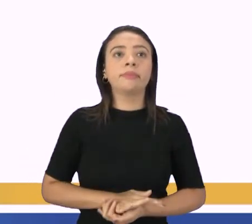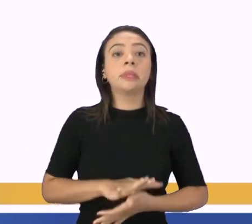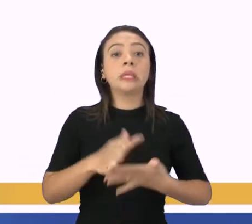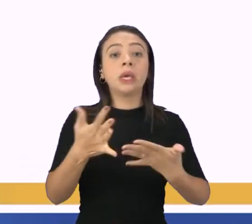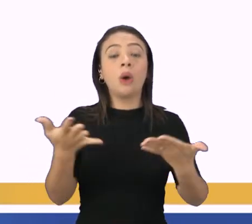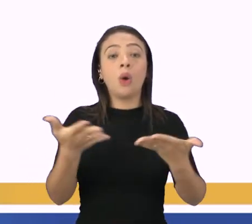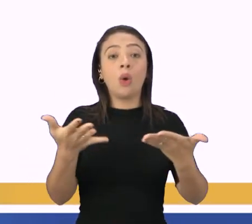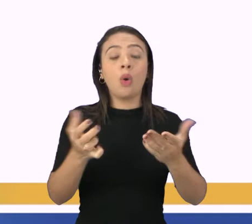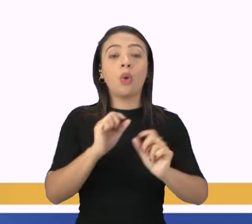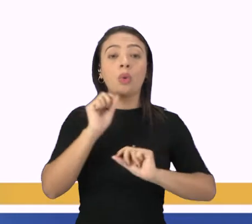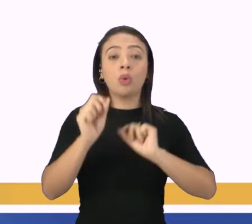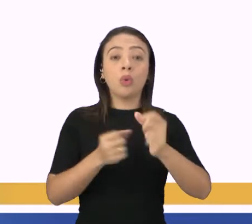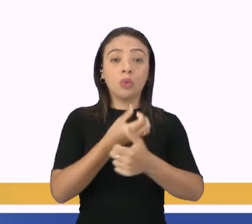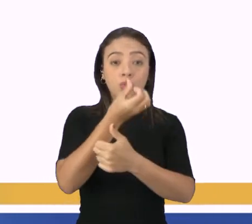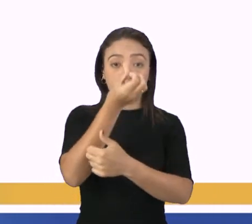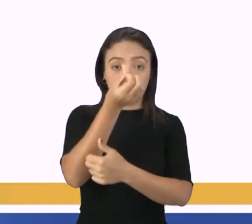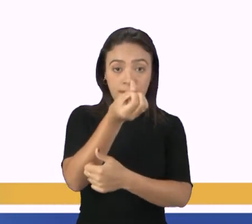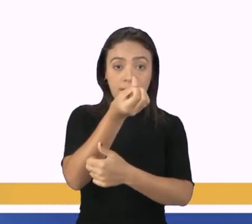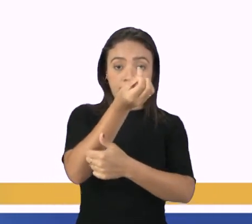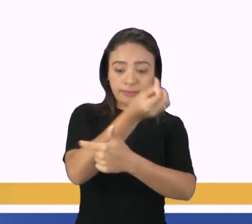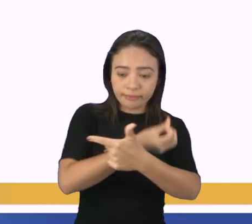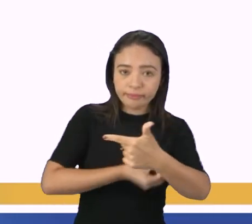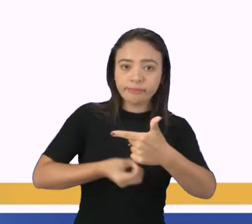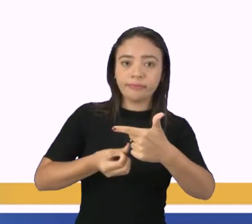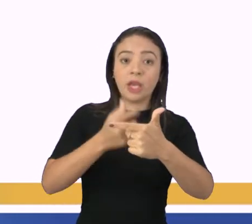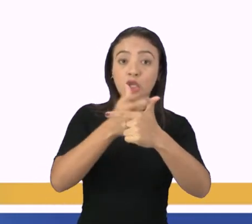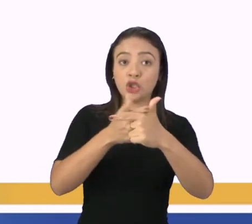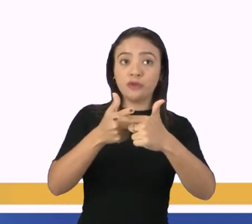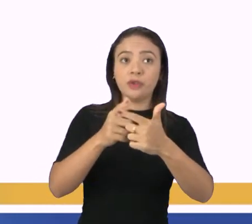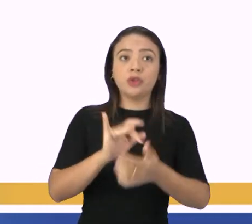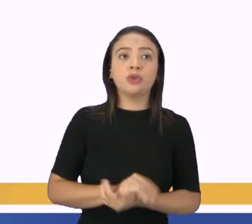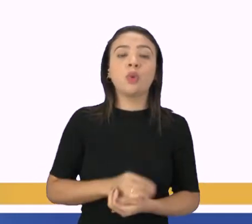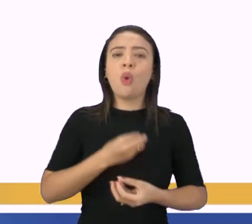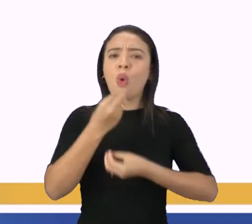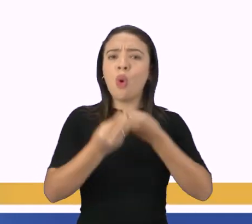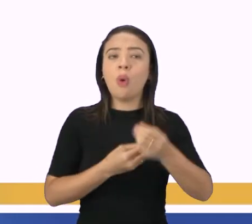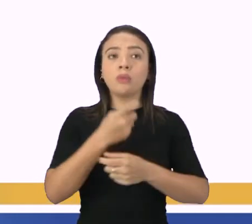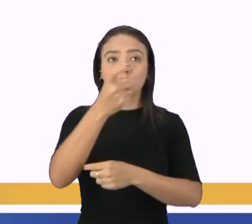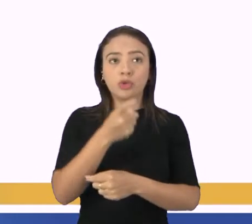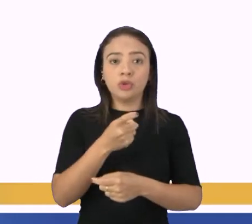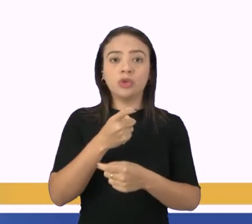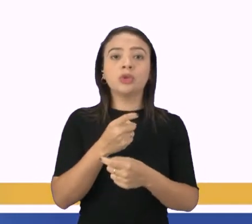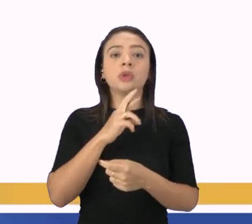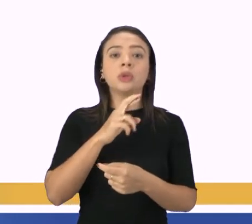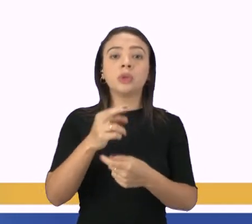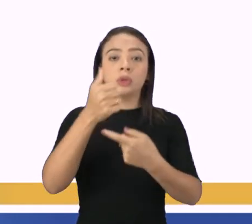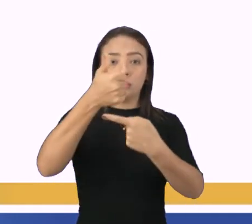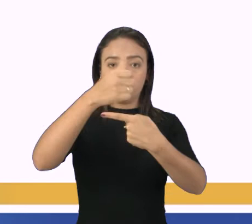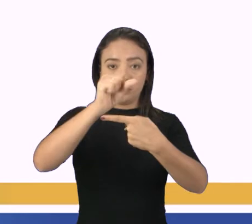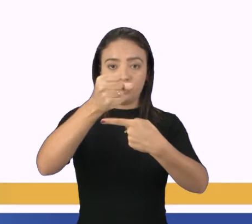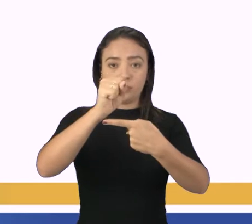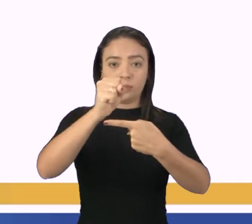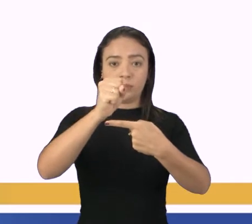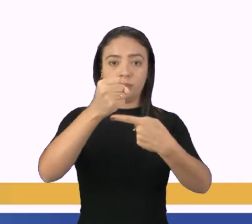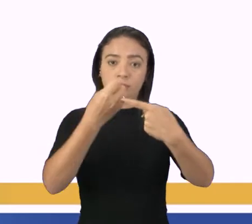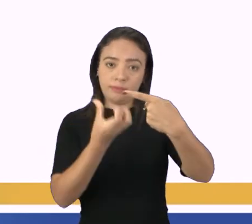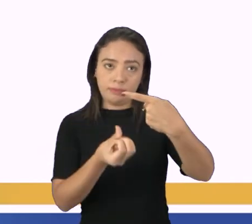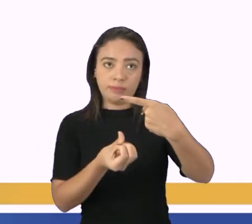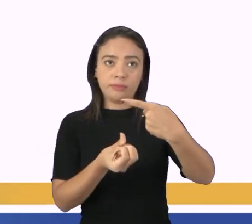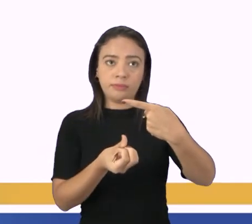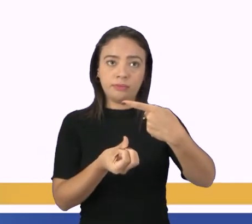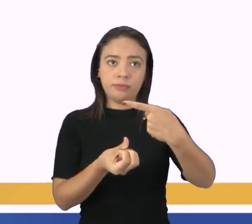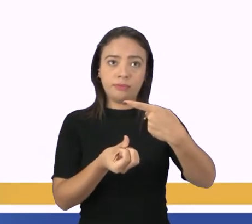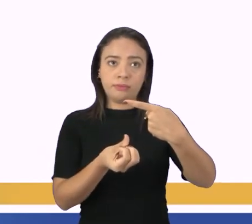6 passa para o outro lado da igualdade dividindo. Então, vai ficar x igual a 18 dividido para